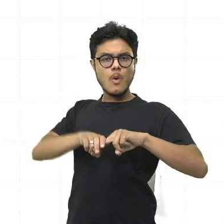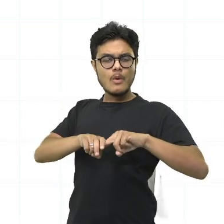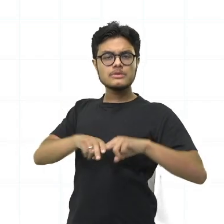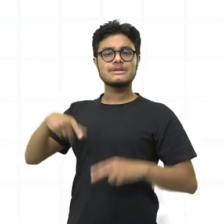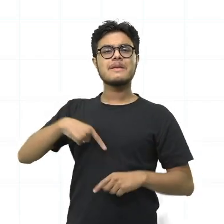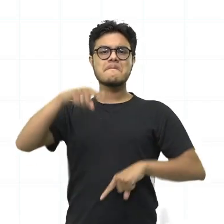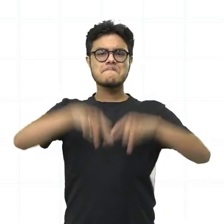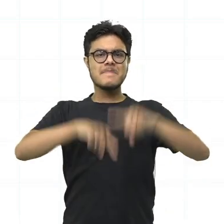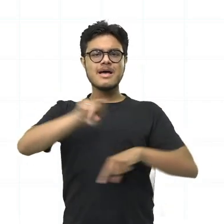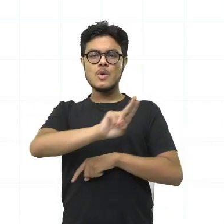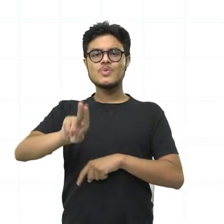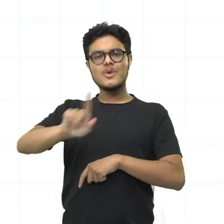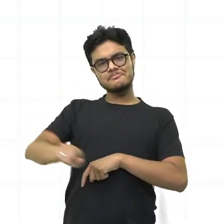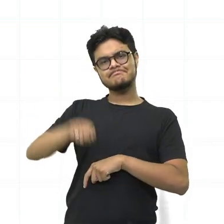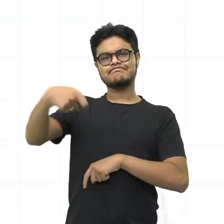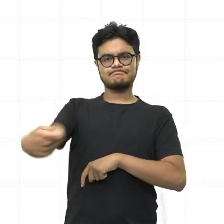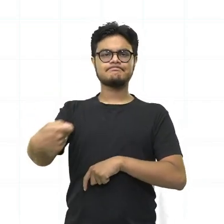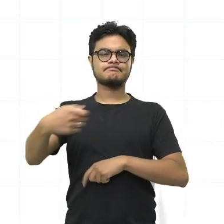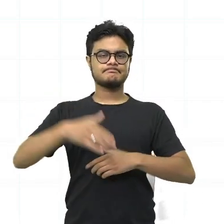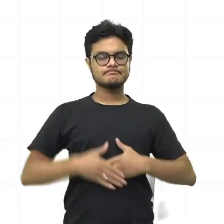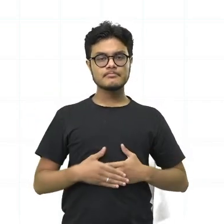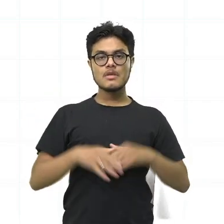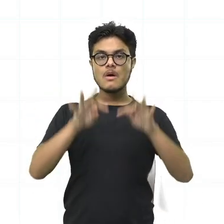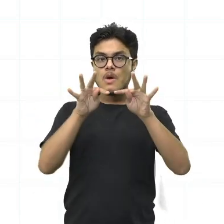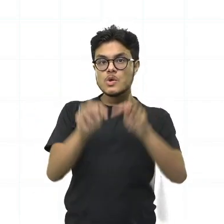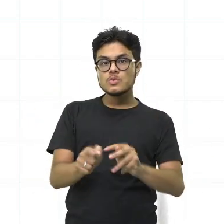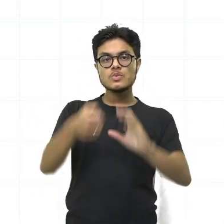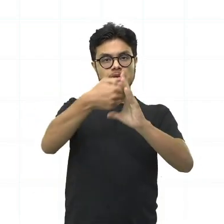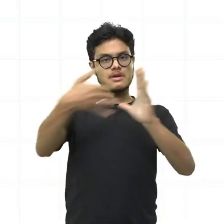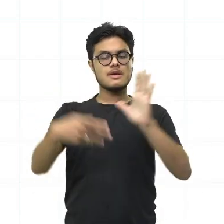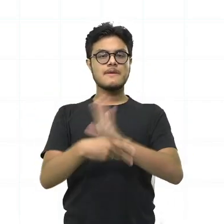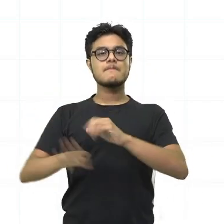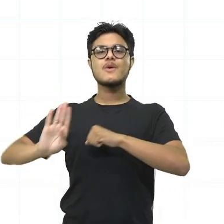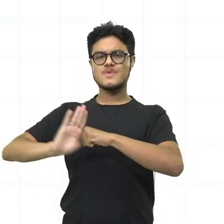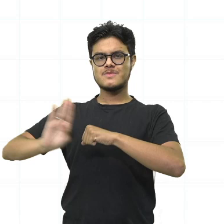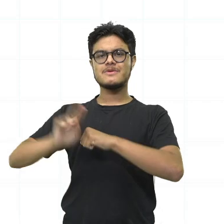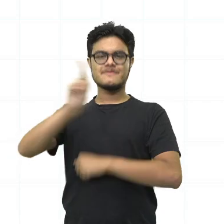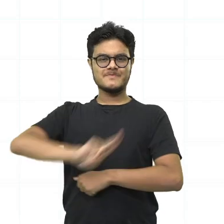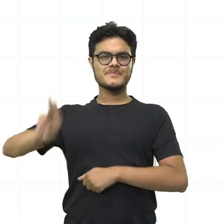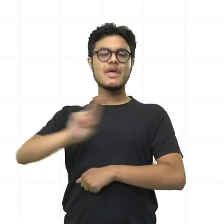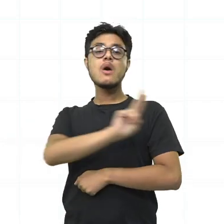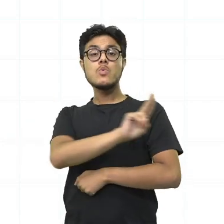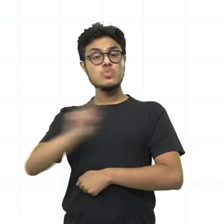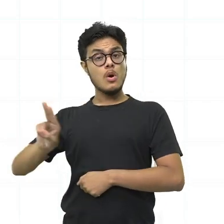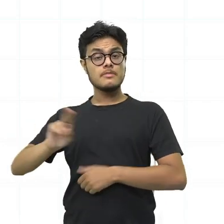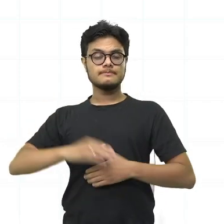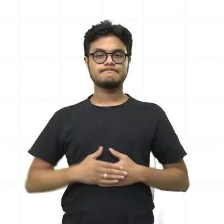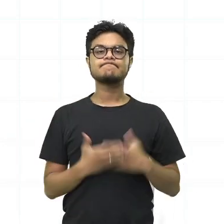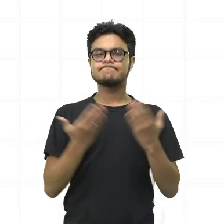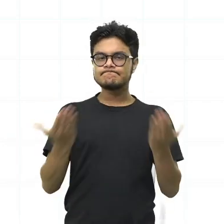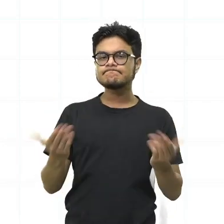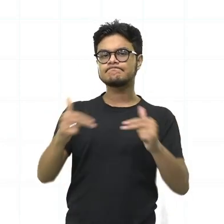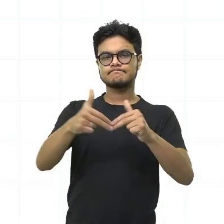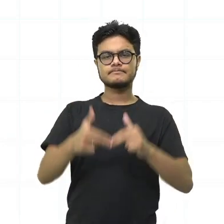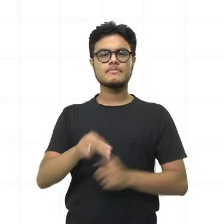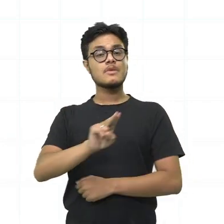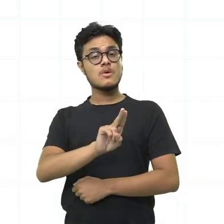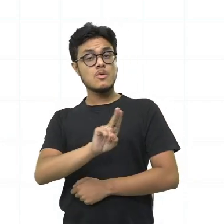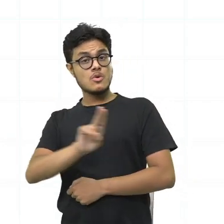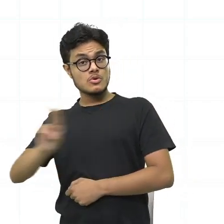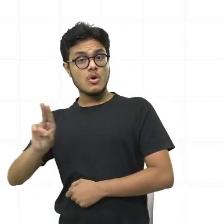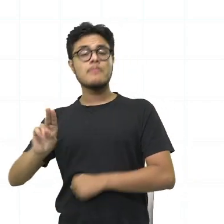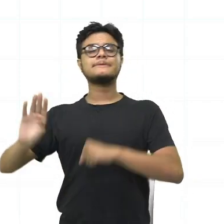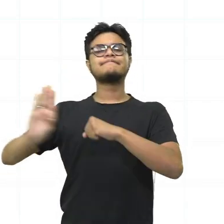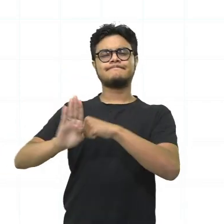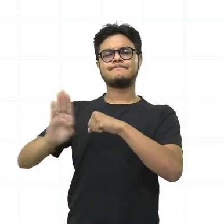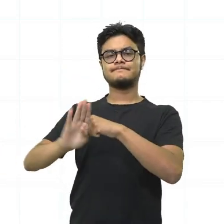tem um nome e tem uma classificação, né? Tudo ao nosso redor tem um nome, tá? E por isso nós chamamos